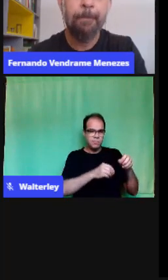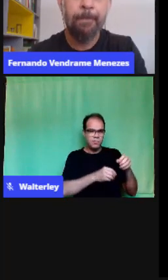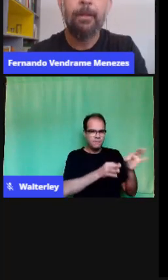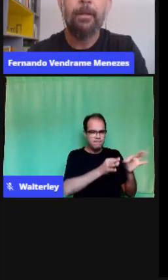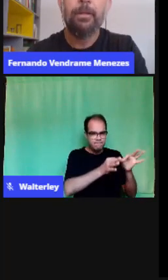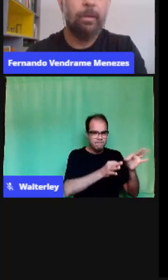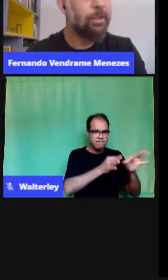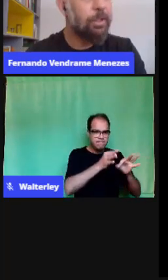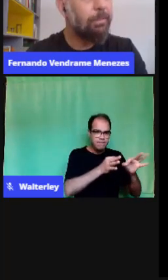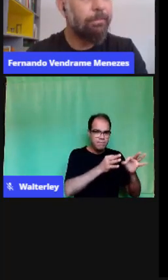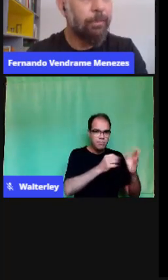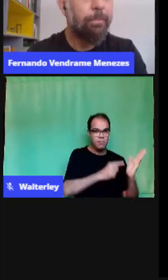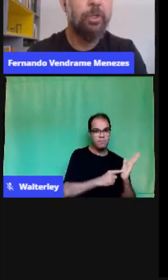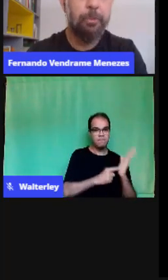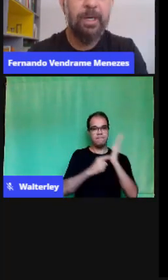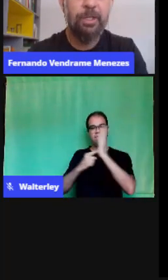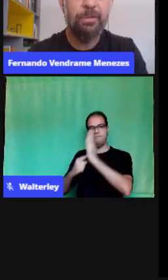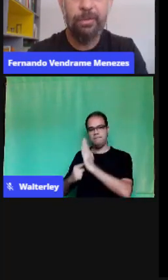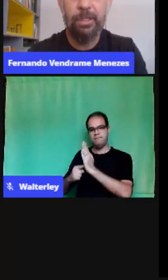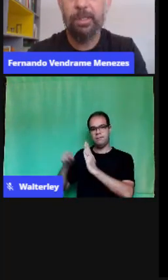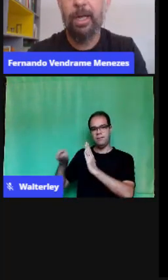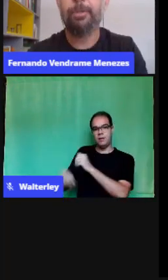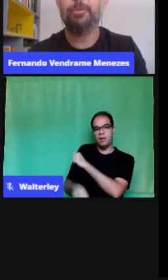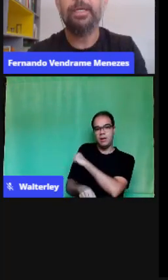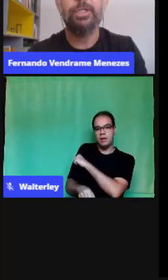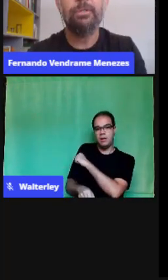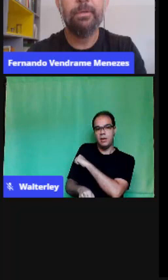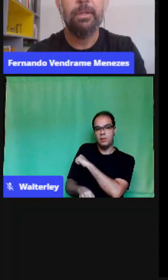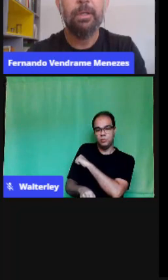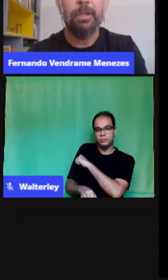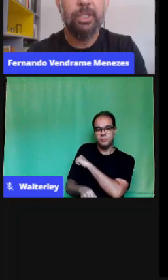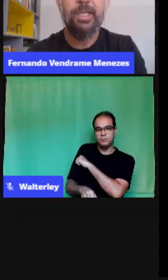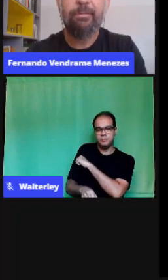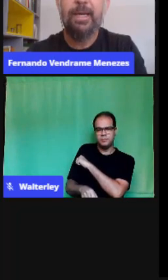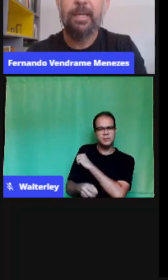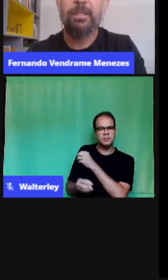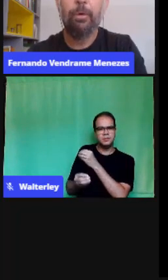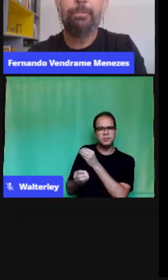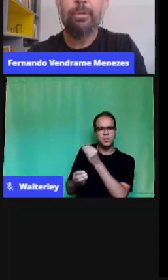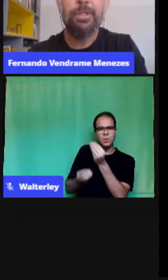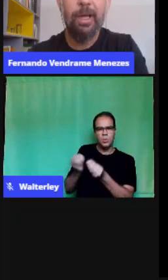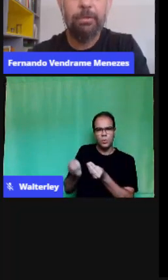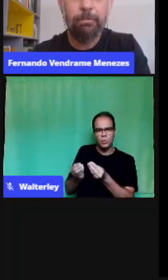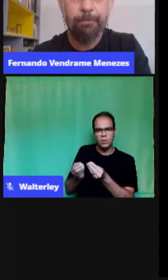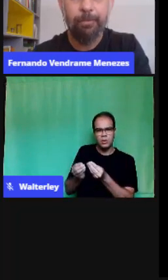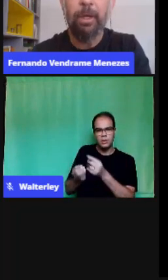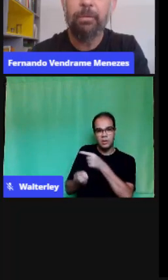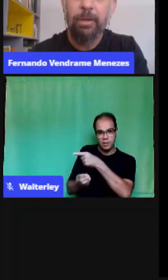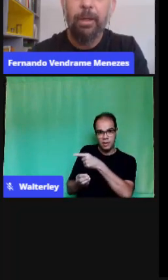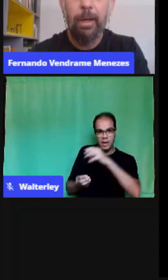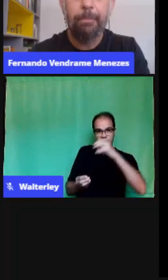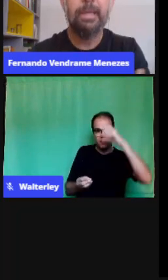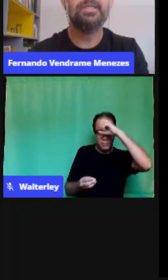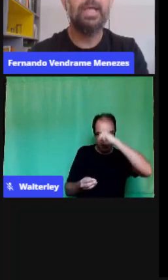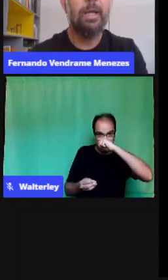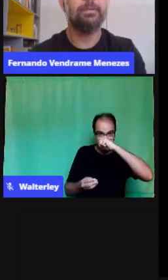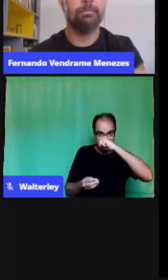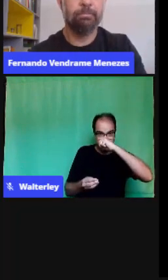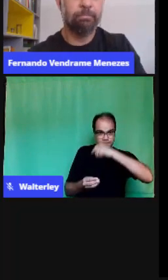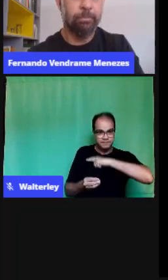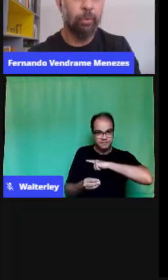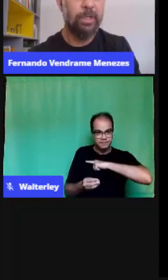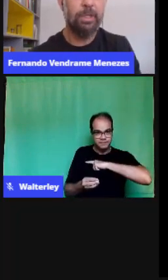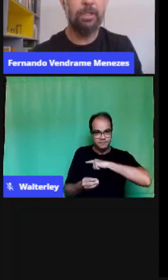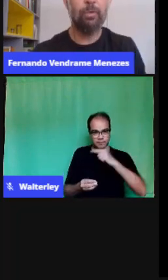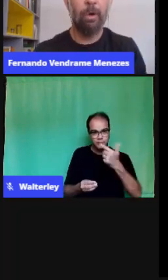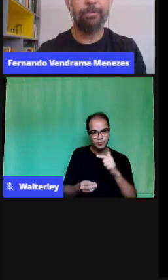sistematizando. Então, a gente não pode perder de vista a perspectiva de que a avaliação é um processo. Então,